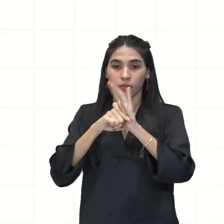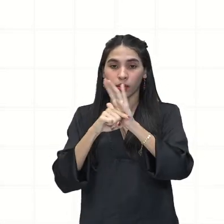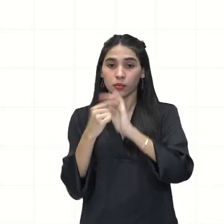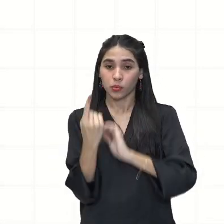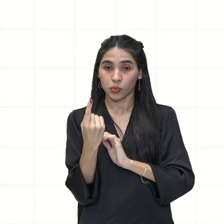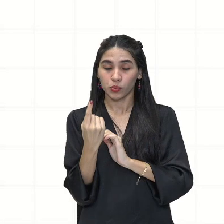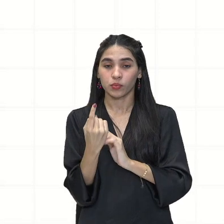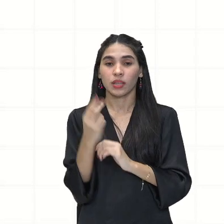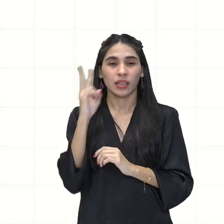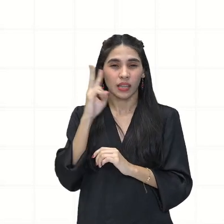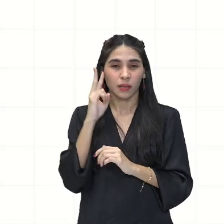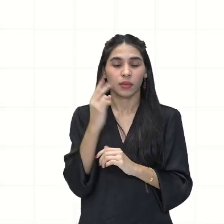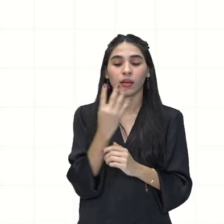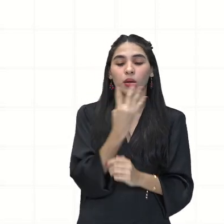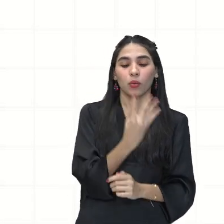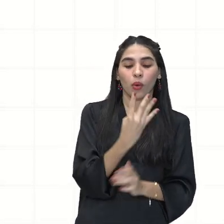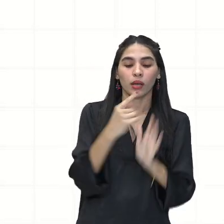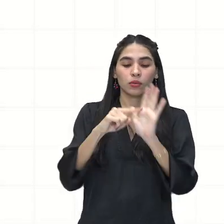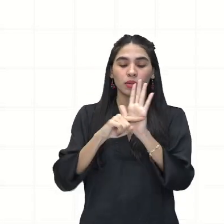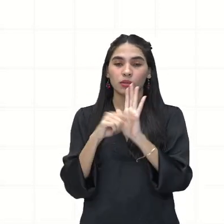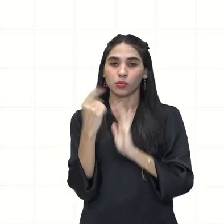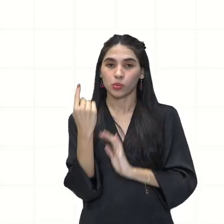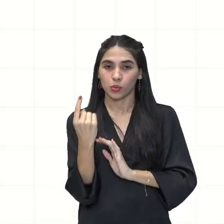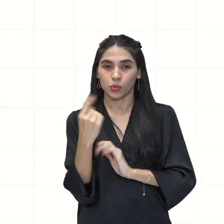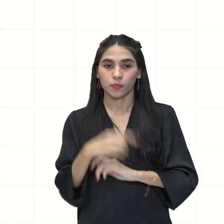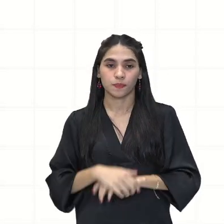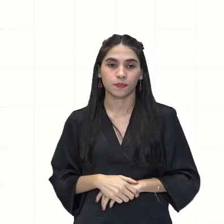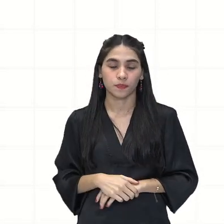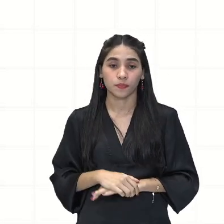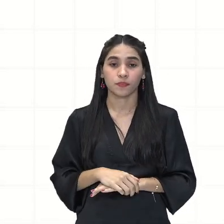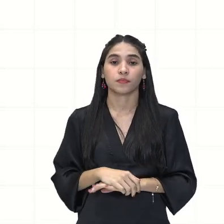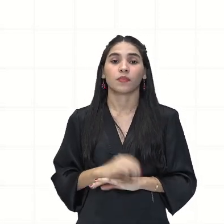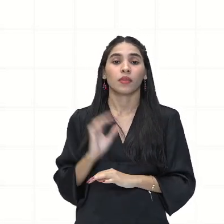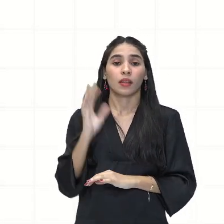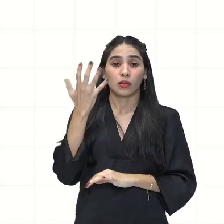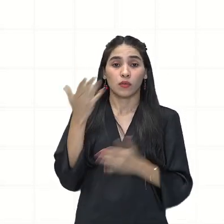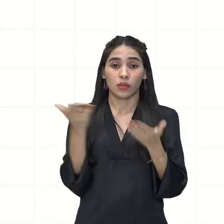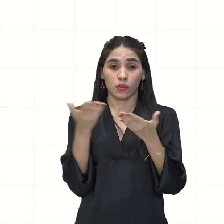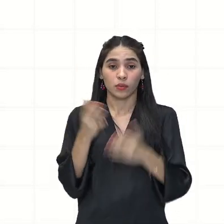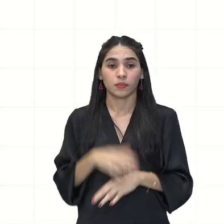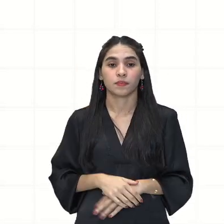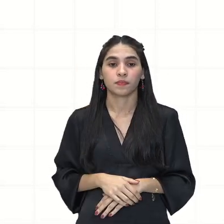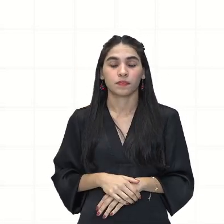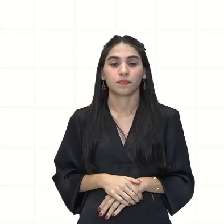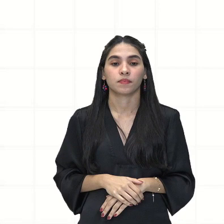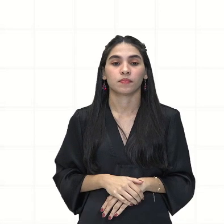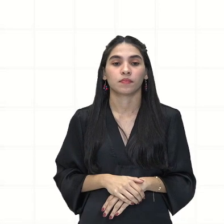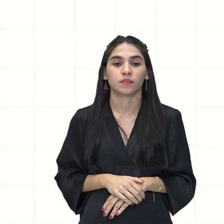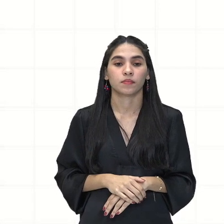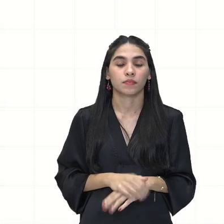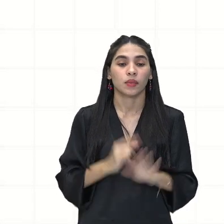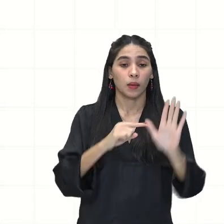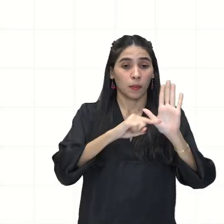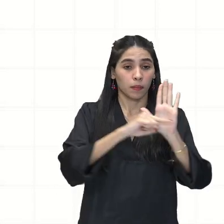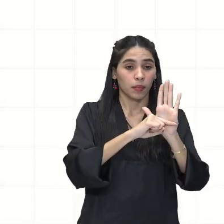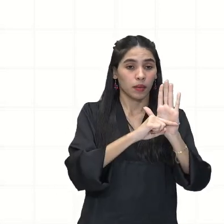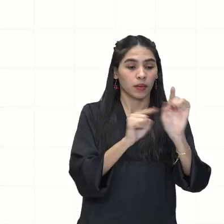era 4, porque foram 4 notas menos 1. Resolvendo essas contas, chegamos a